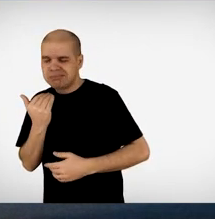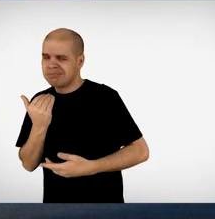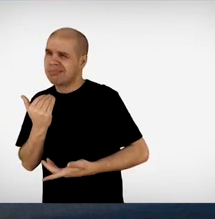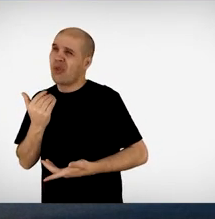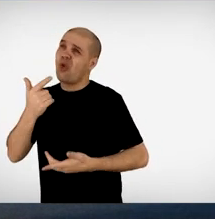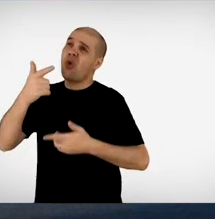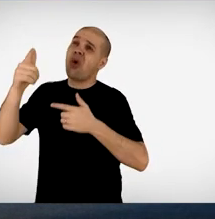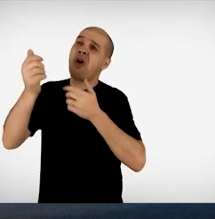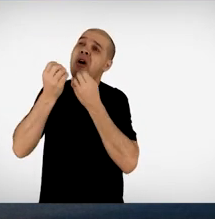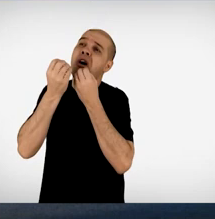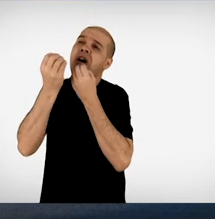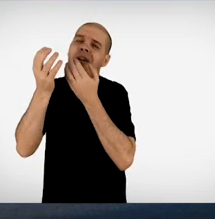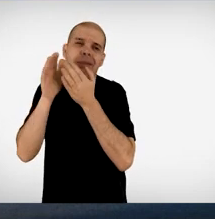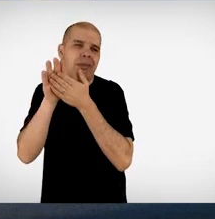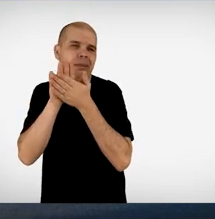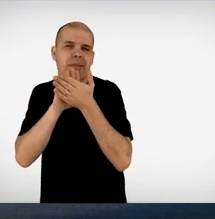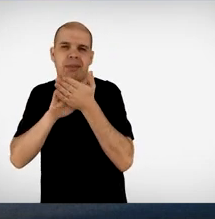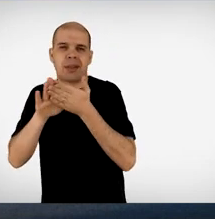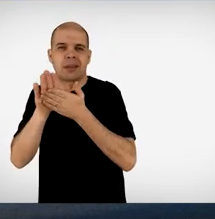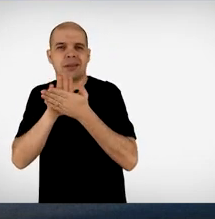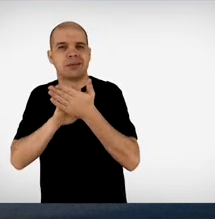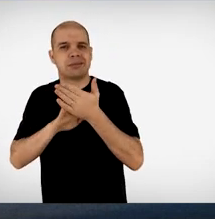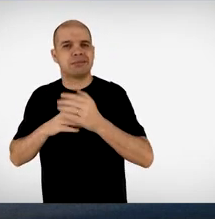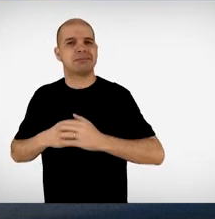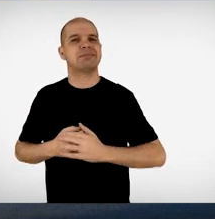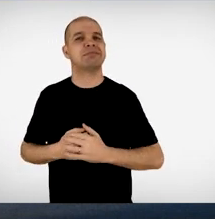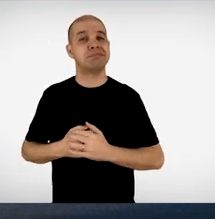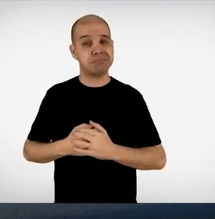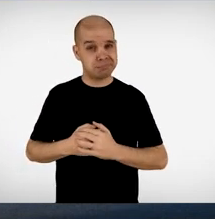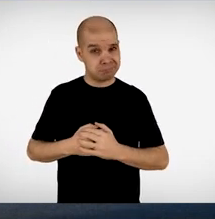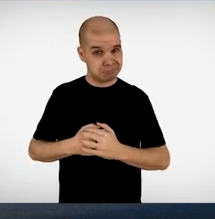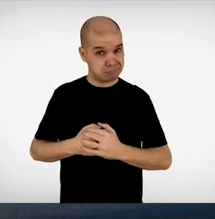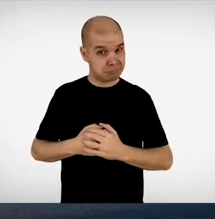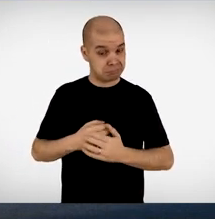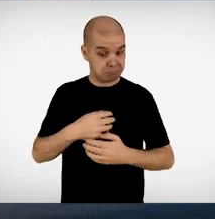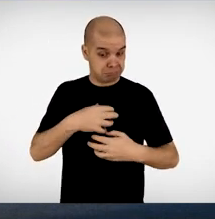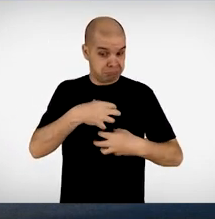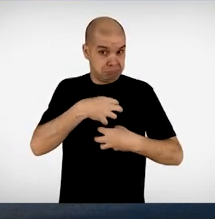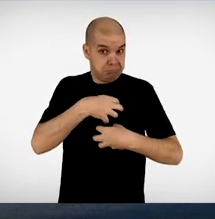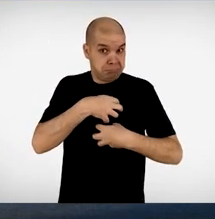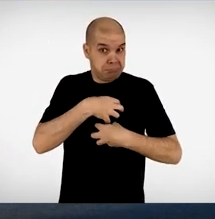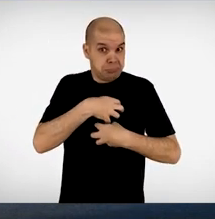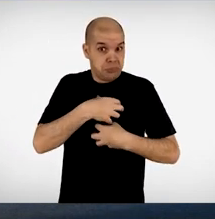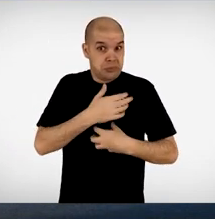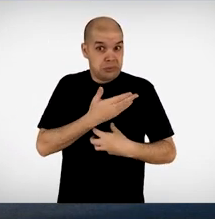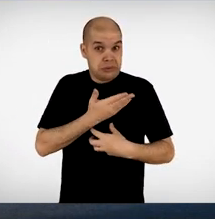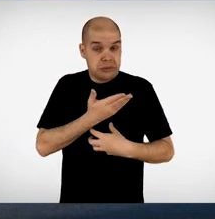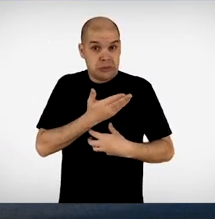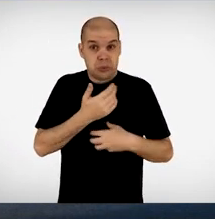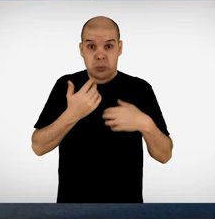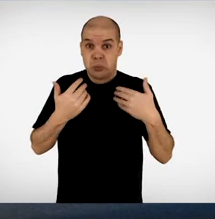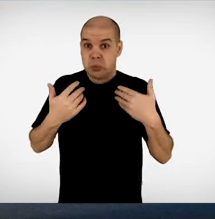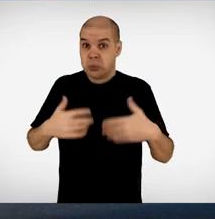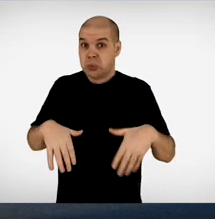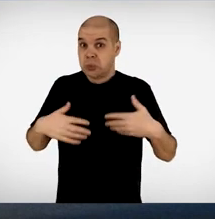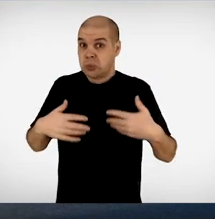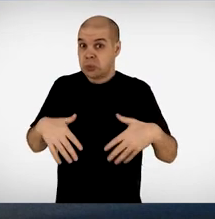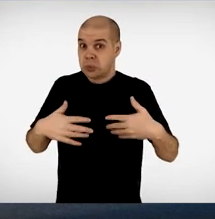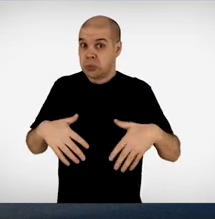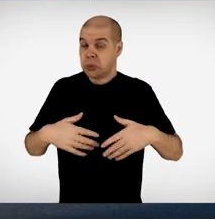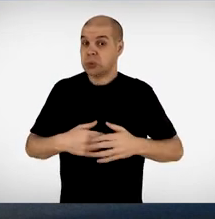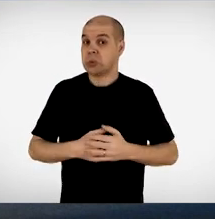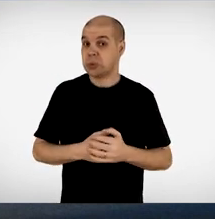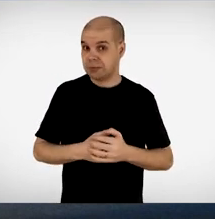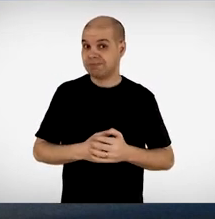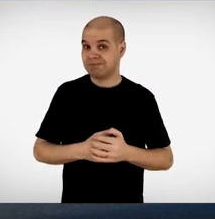né? Que ela era. É. Que era um... Enfim, ela entende que fez uma escolha ali. Que ela própria não estava preparada para uma relação tão madura, com